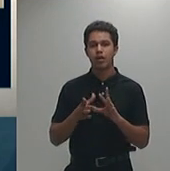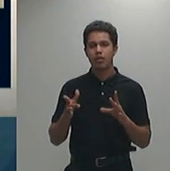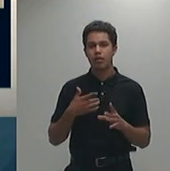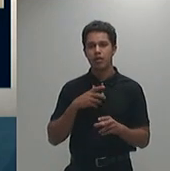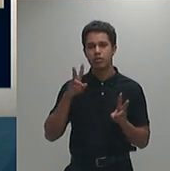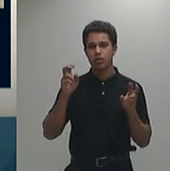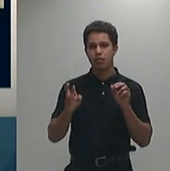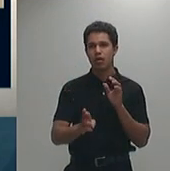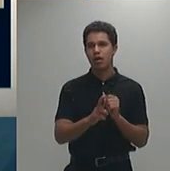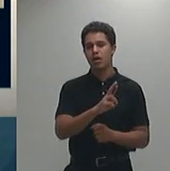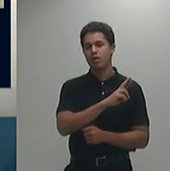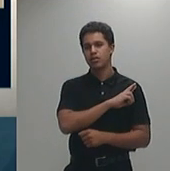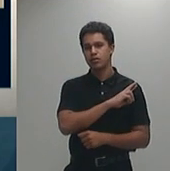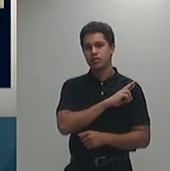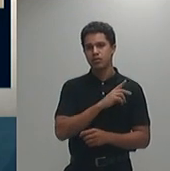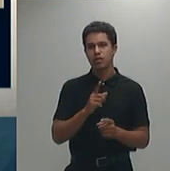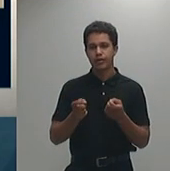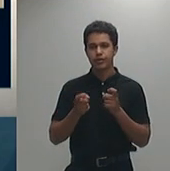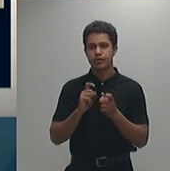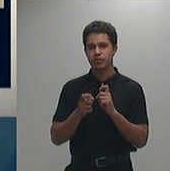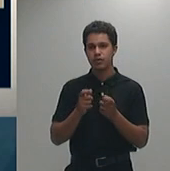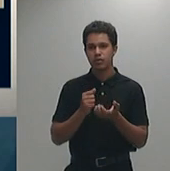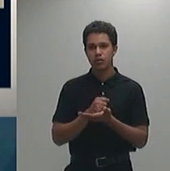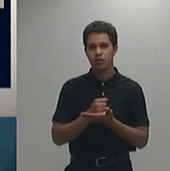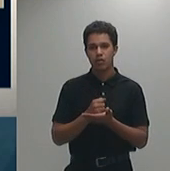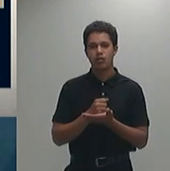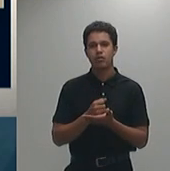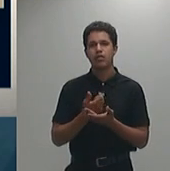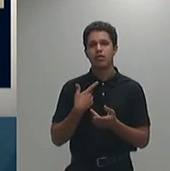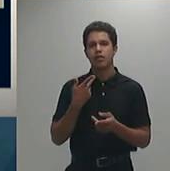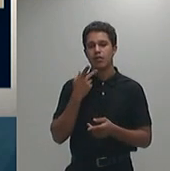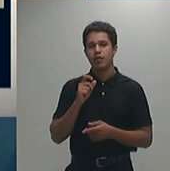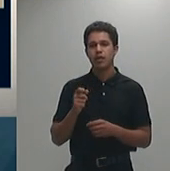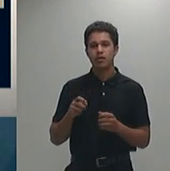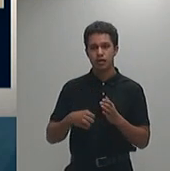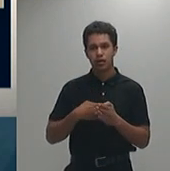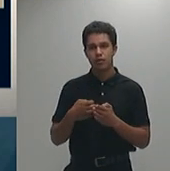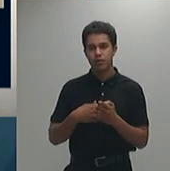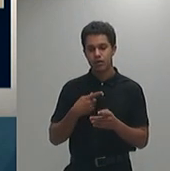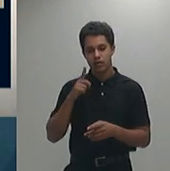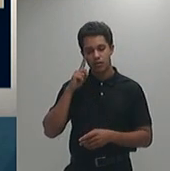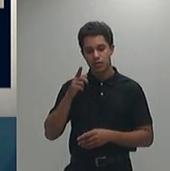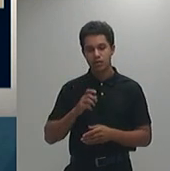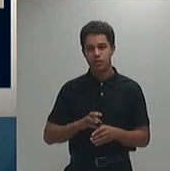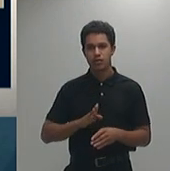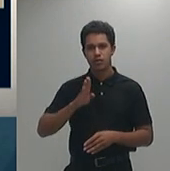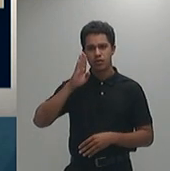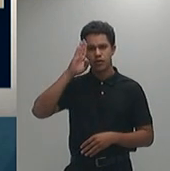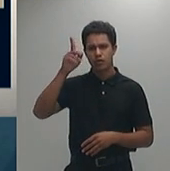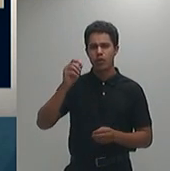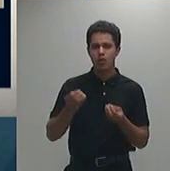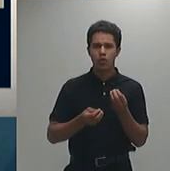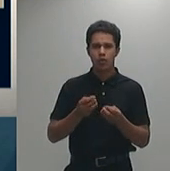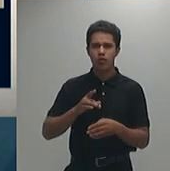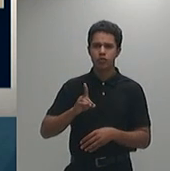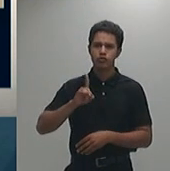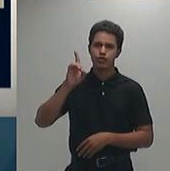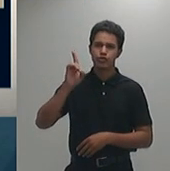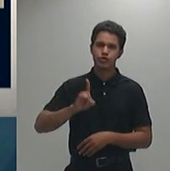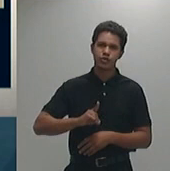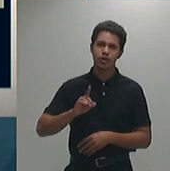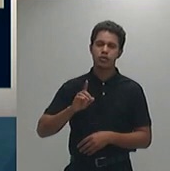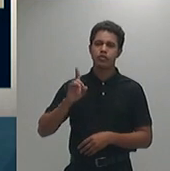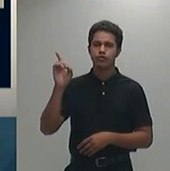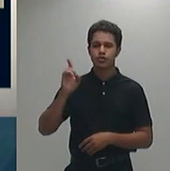dos administradores dos controladores para que a companhia se essa prioritariamente como titular do direito lesado no seu direito de ação